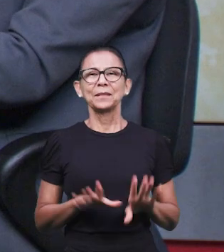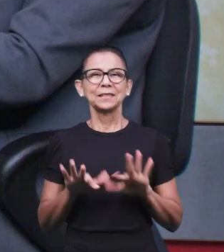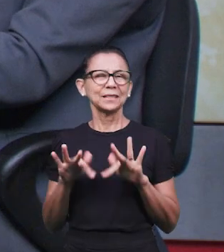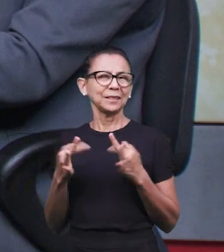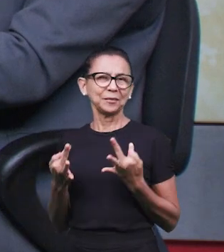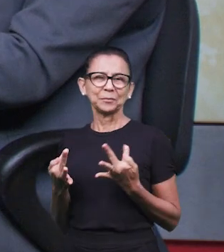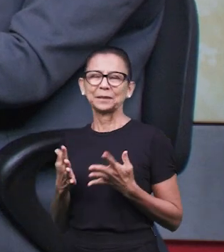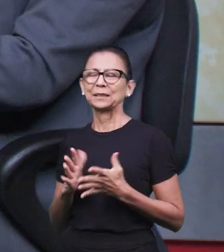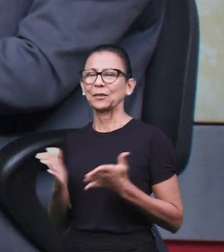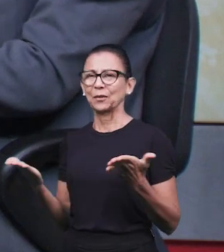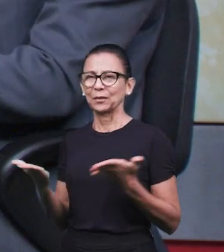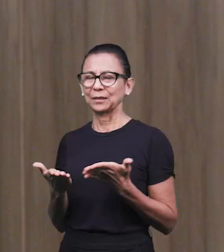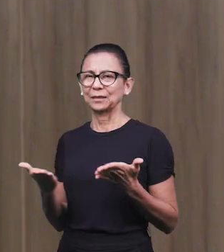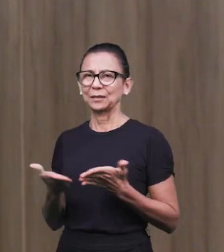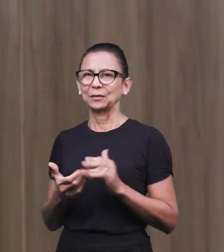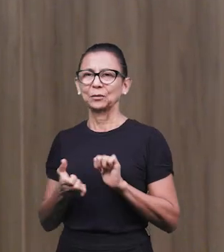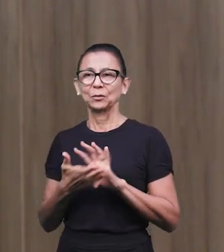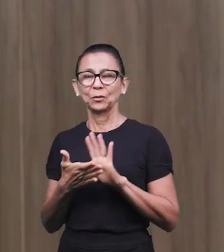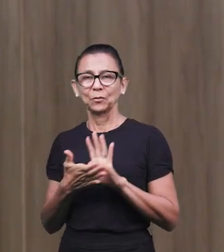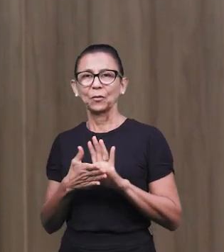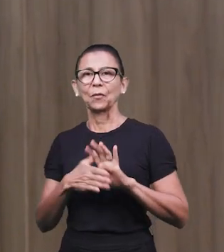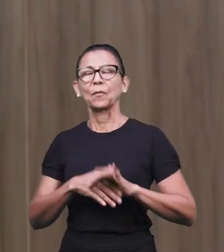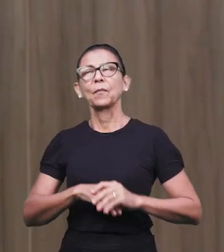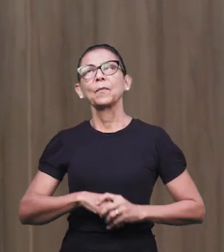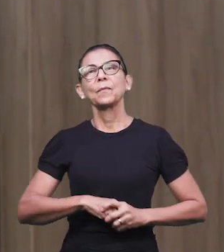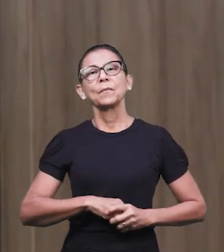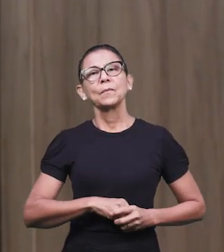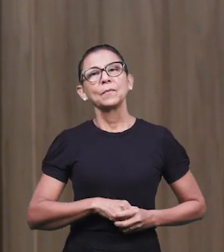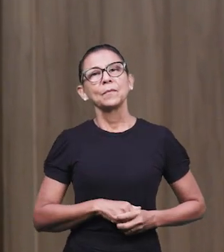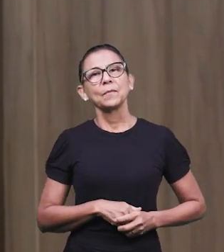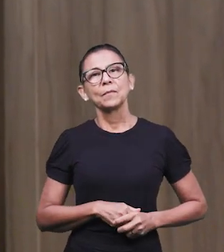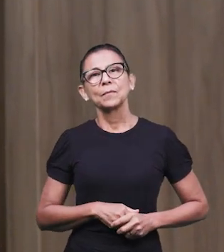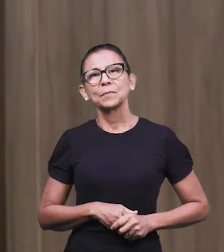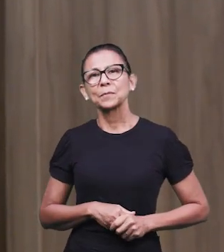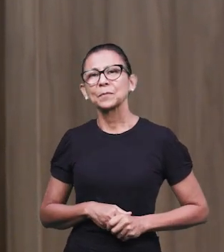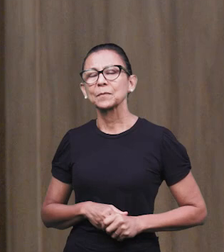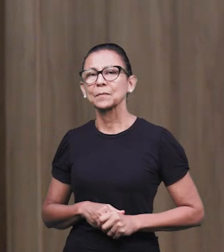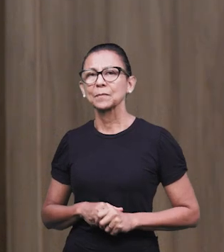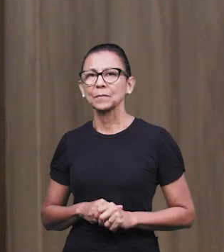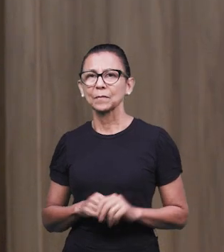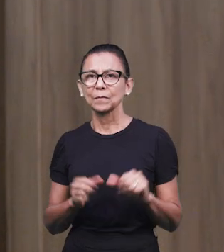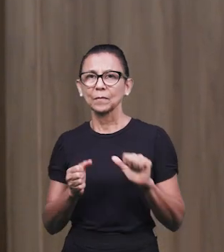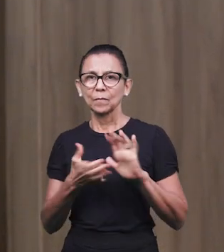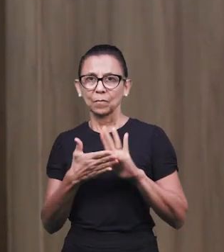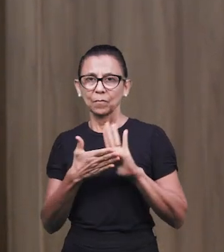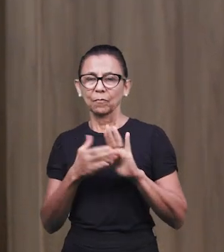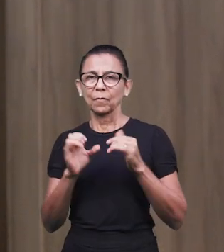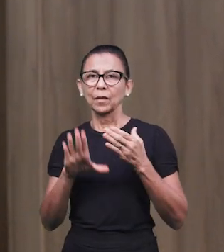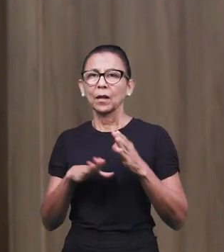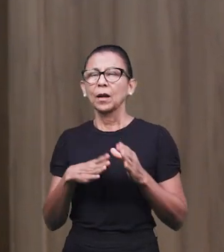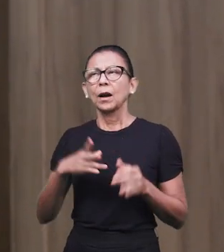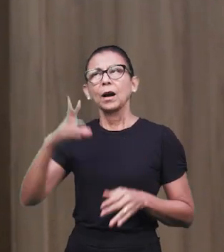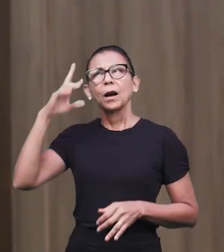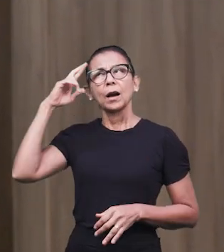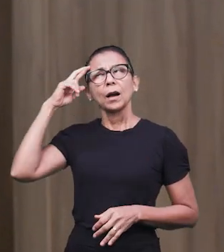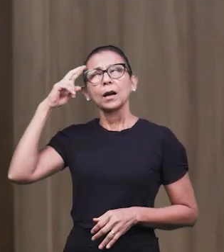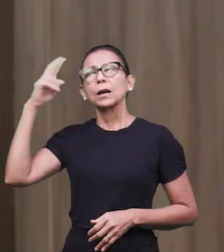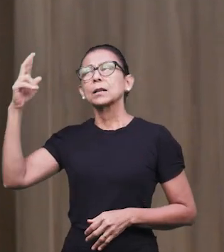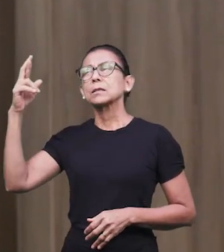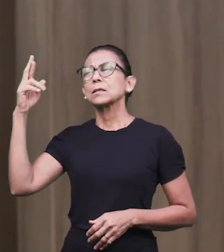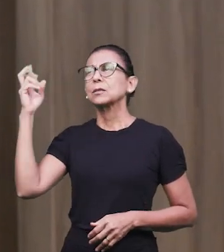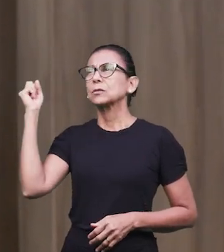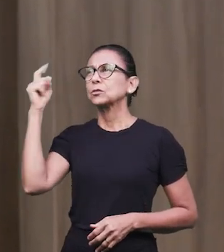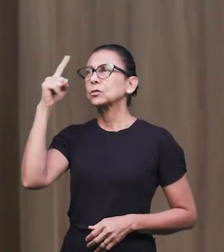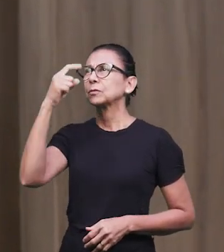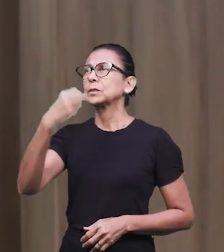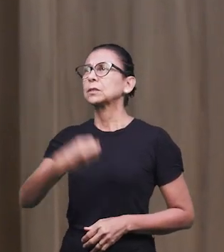meio. Simples. Que o louvor fala assim, quão difícil é, Senhor, viver neste